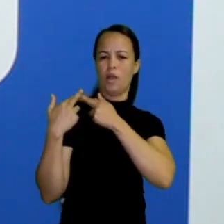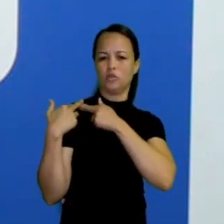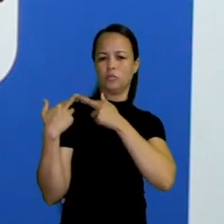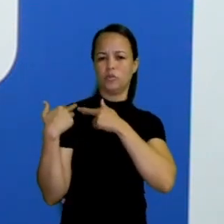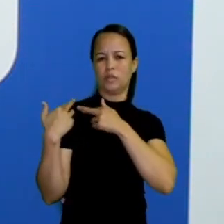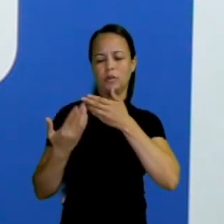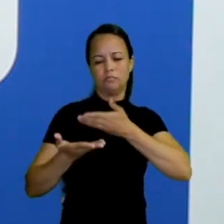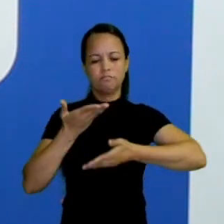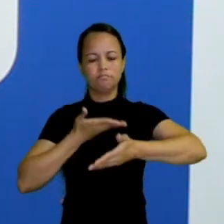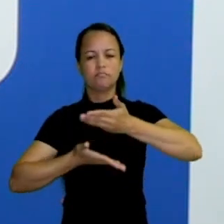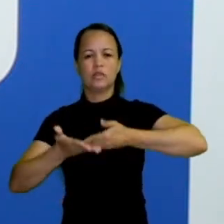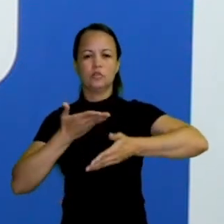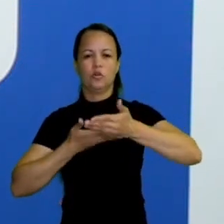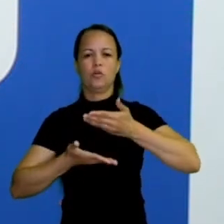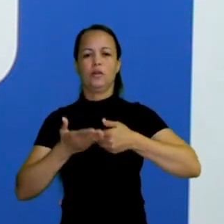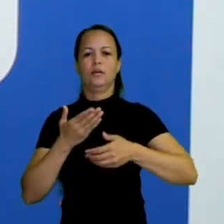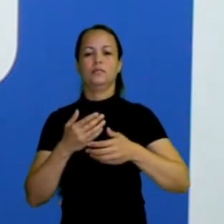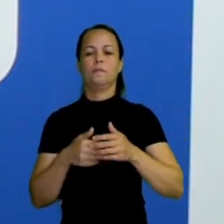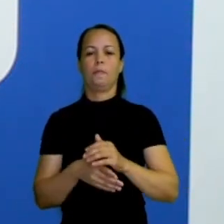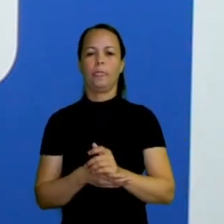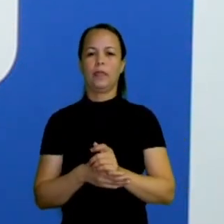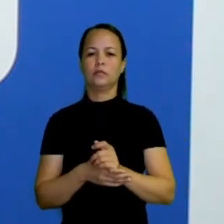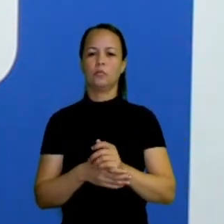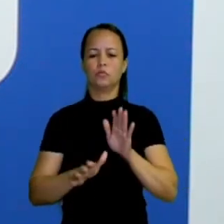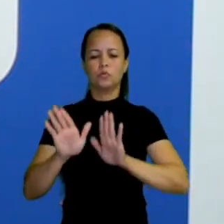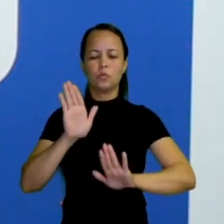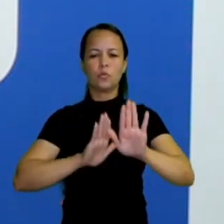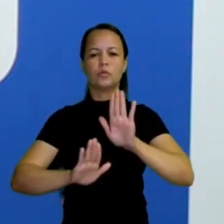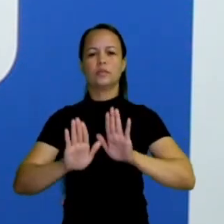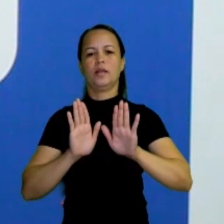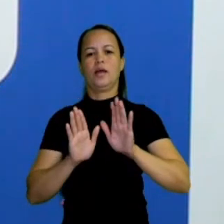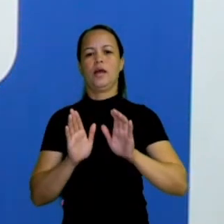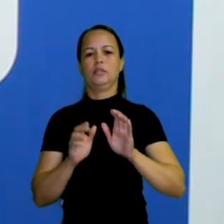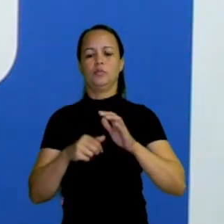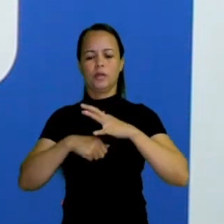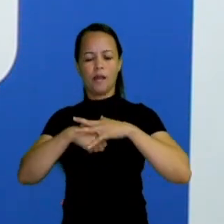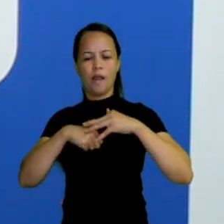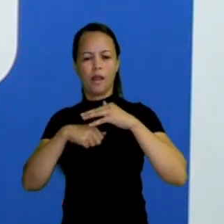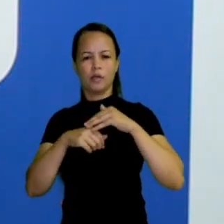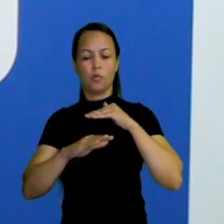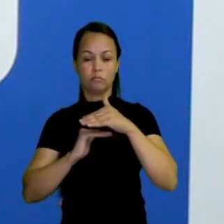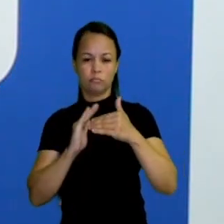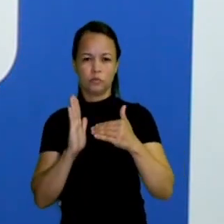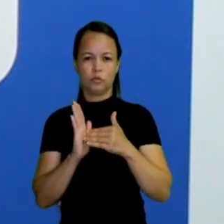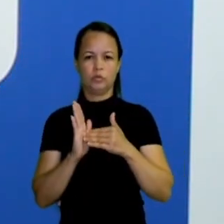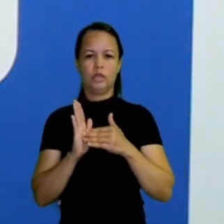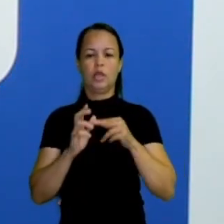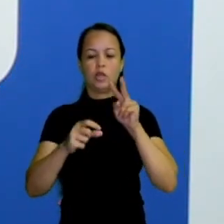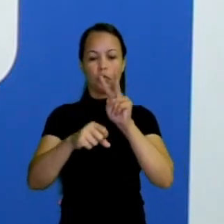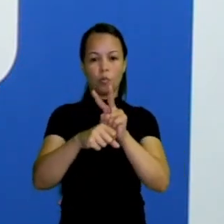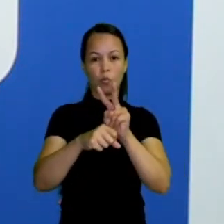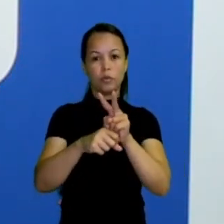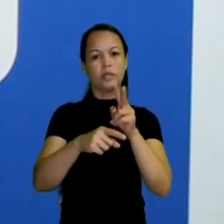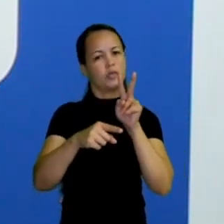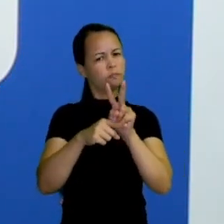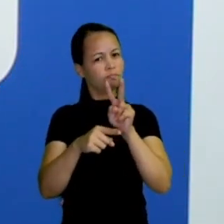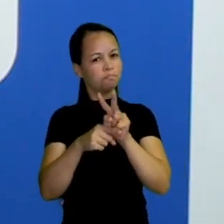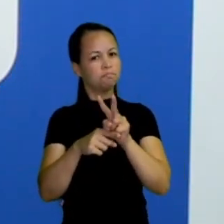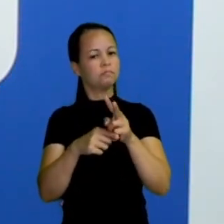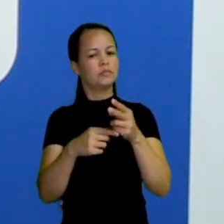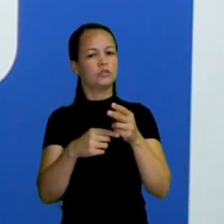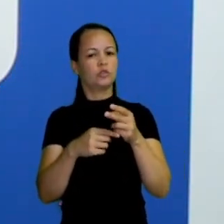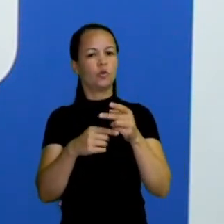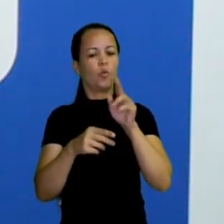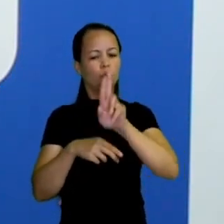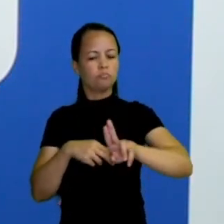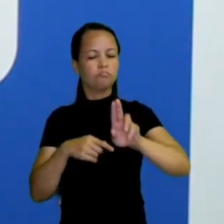Então, mais uma vez, e com muito cuidado, atenção e carinho por tudo, eu quero que vocês se cuidem, se cuidem, se cuidem. Usem